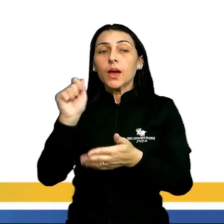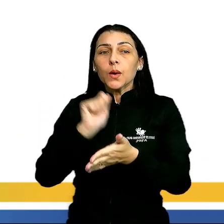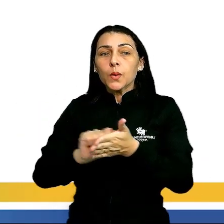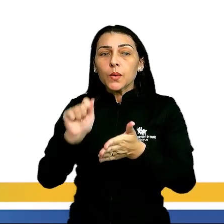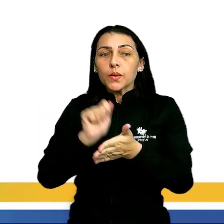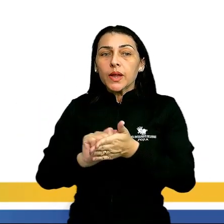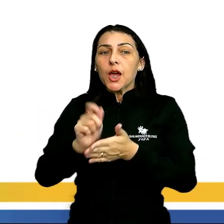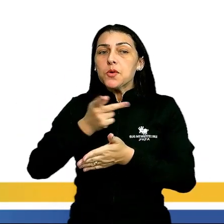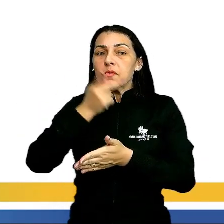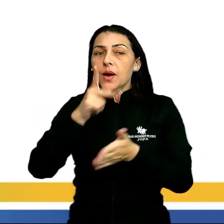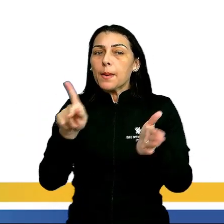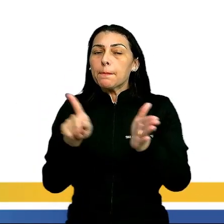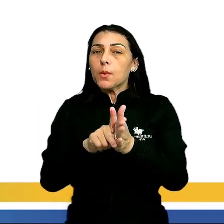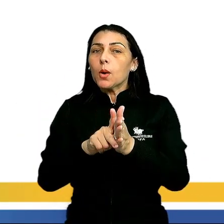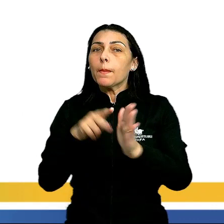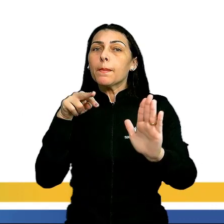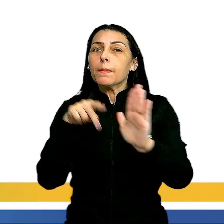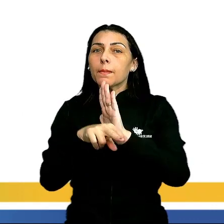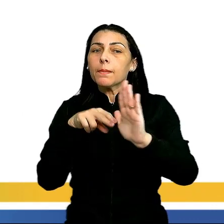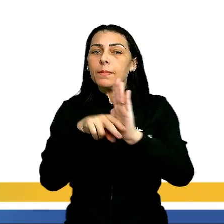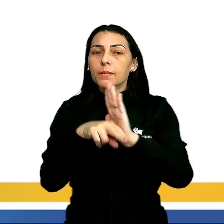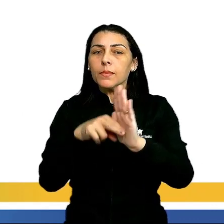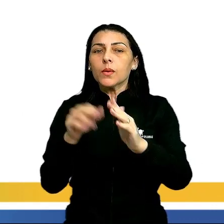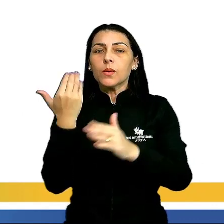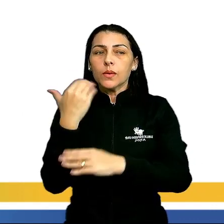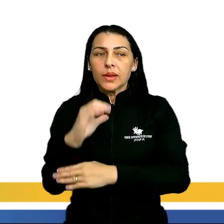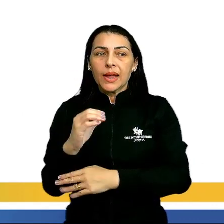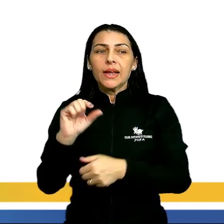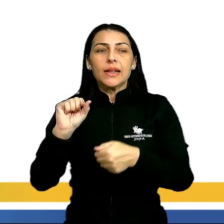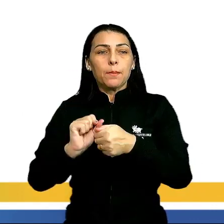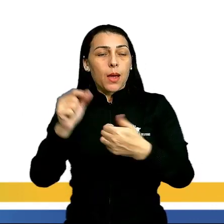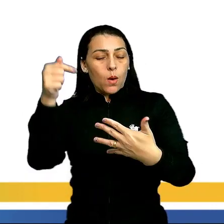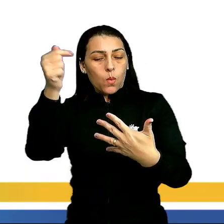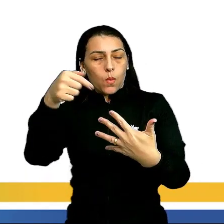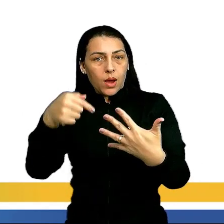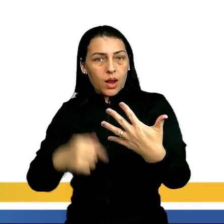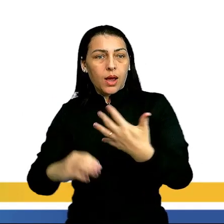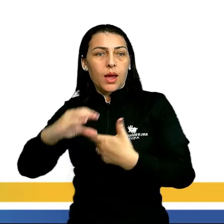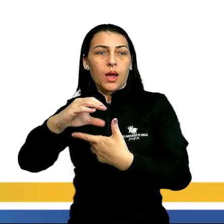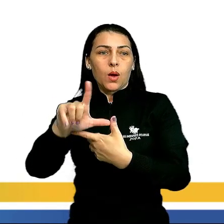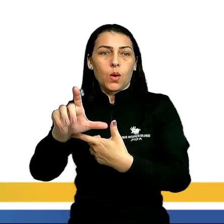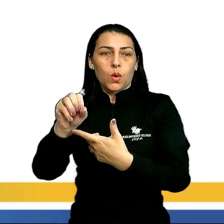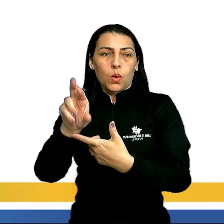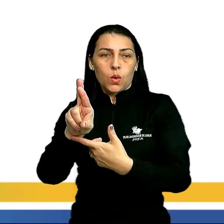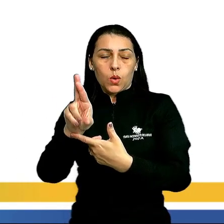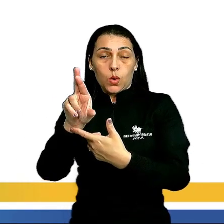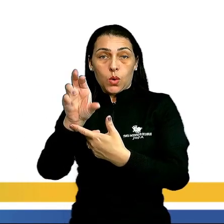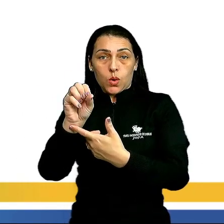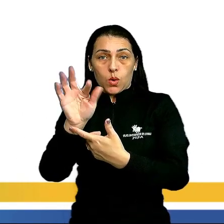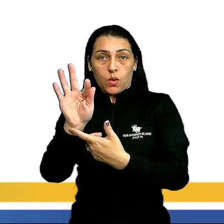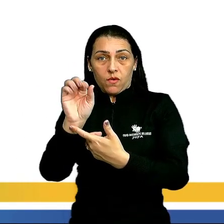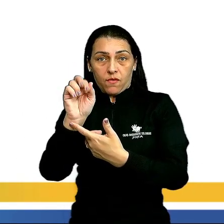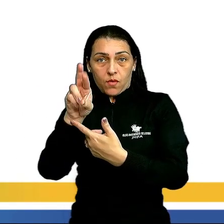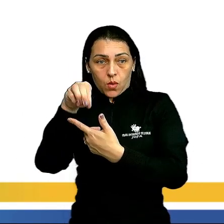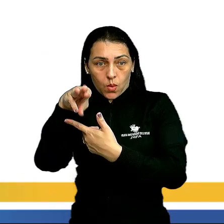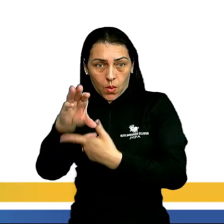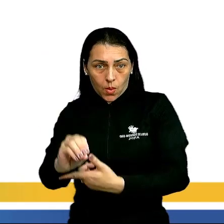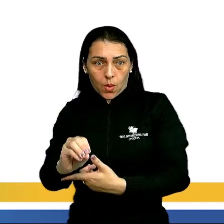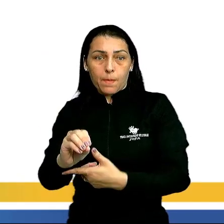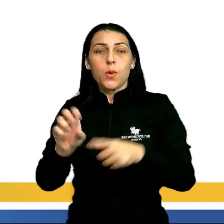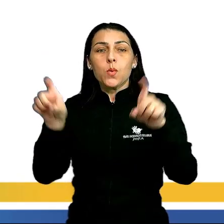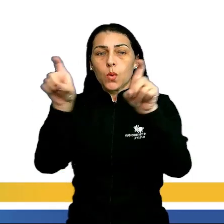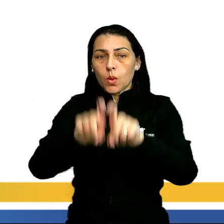referencial, porque o texto trata das ciências biológicas, em que elementos como o clorofórmio e